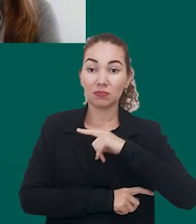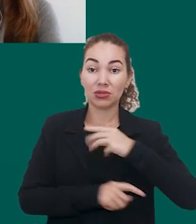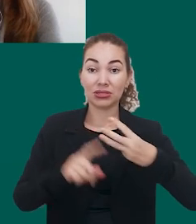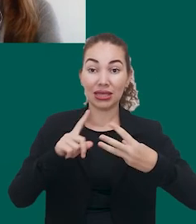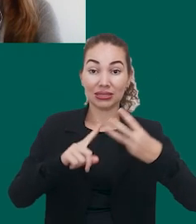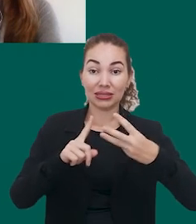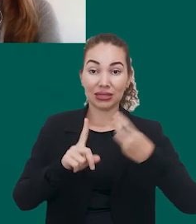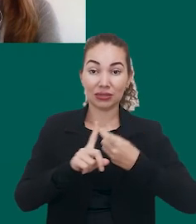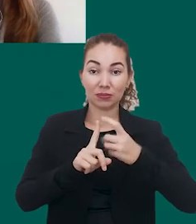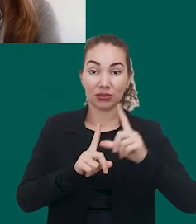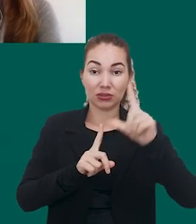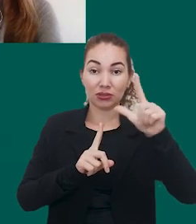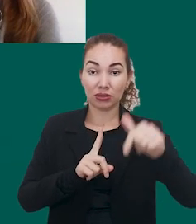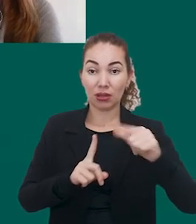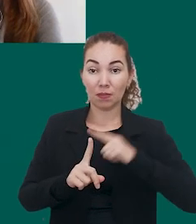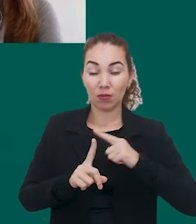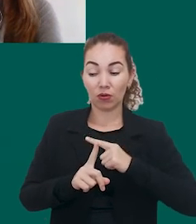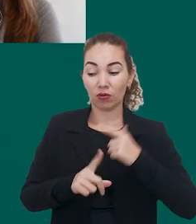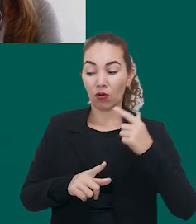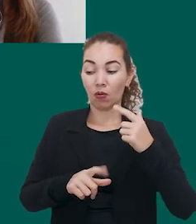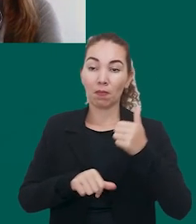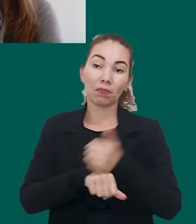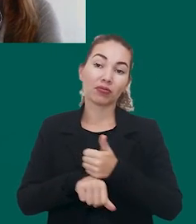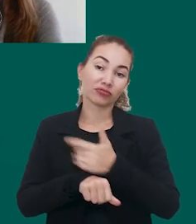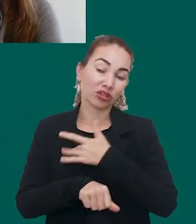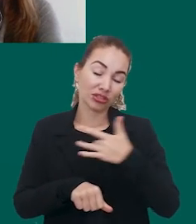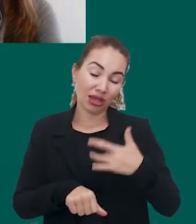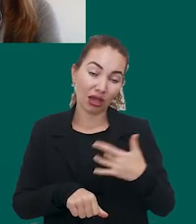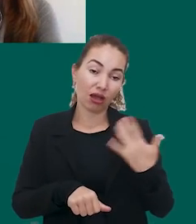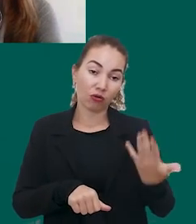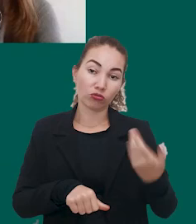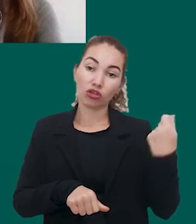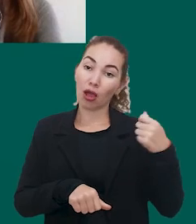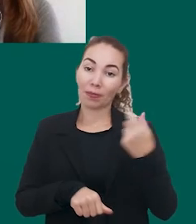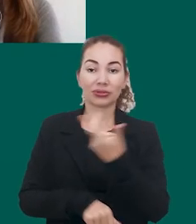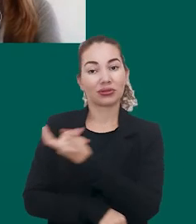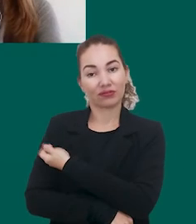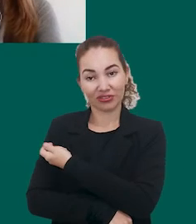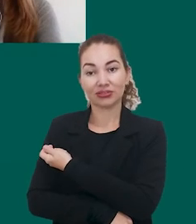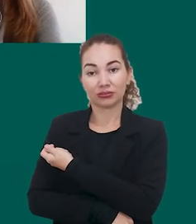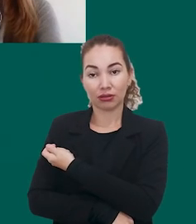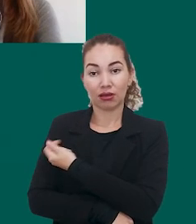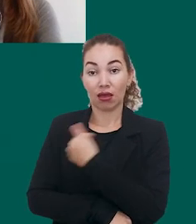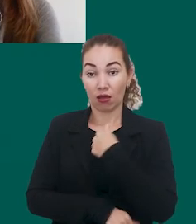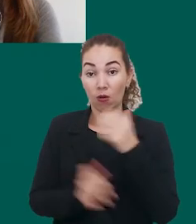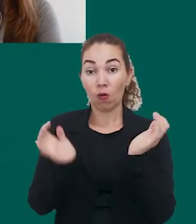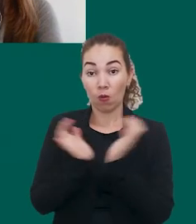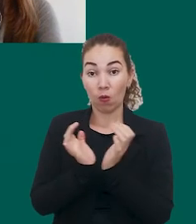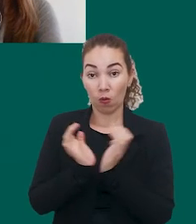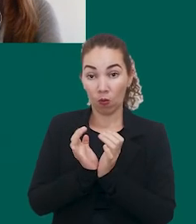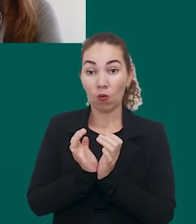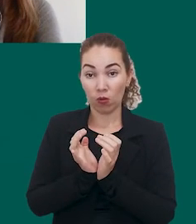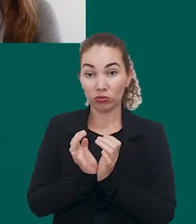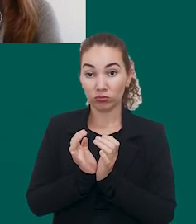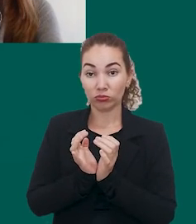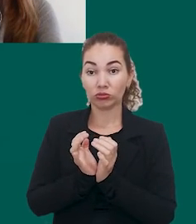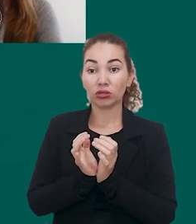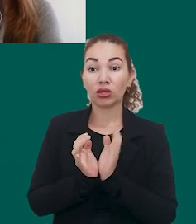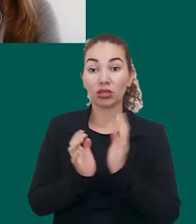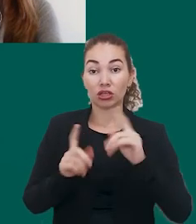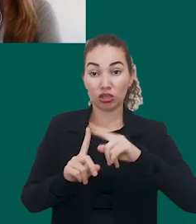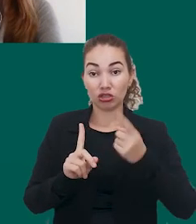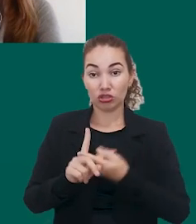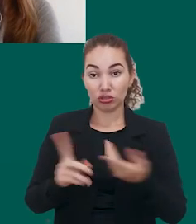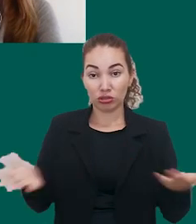trimestre, que tenham muita exposição, por exemplo, profissionais de saúde, elas devem vacinar. Eu tenho colegas infectologistas que são gestantes ou que